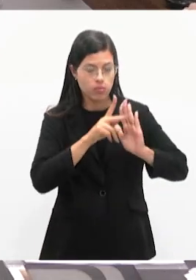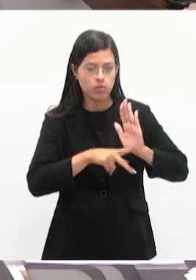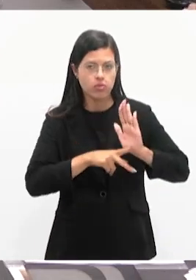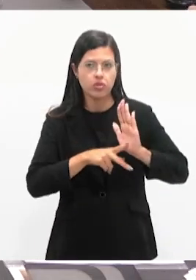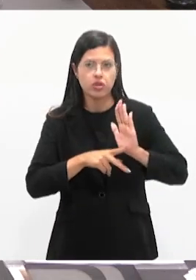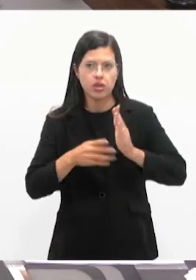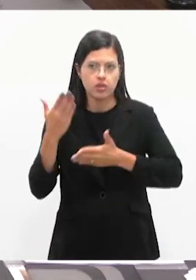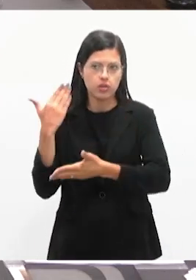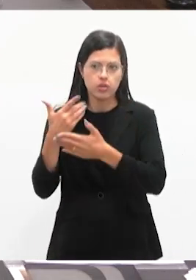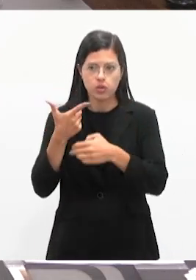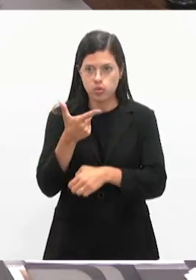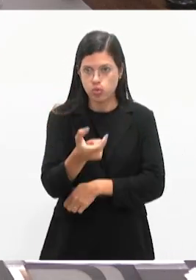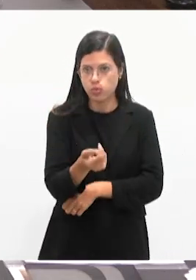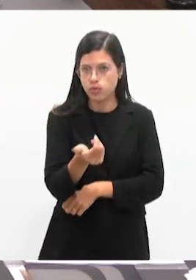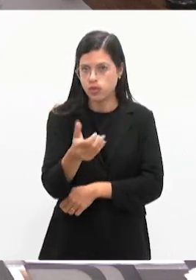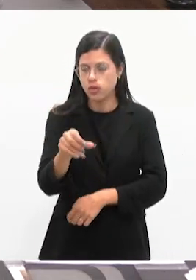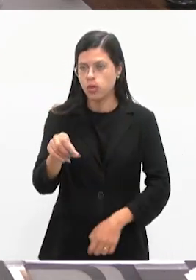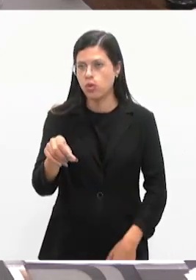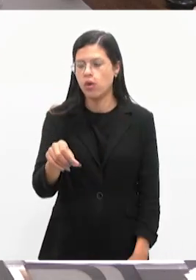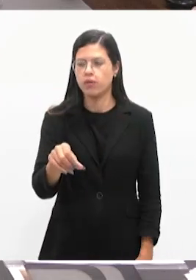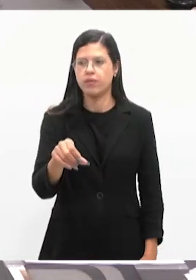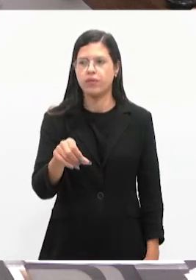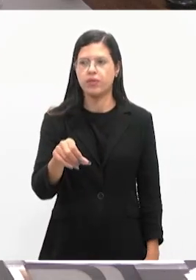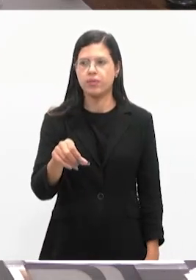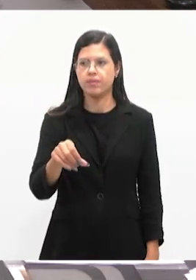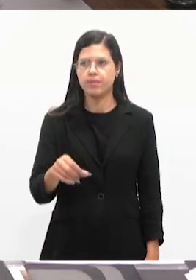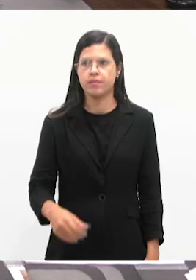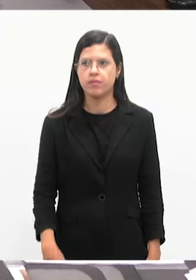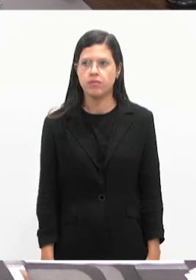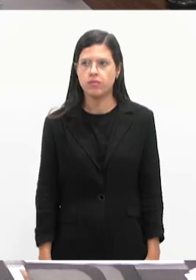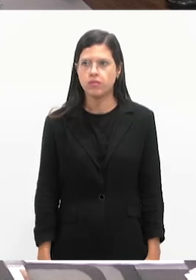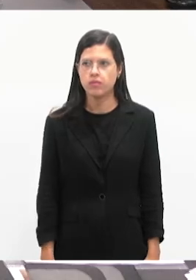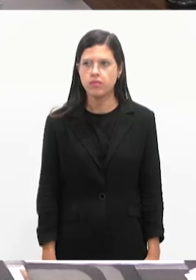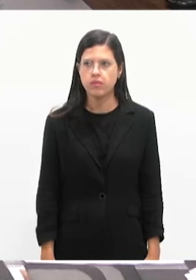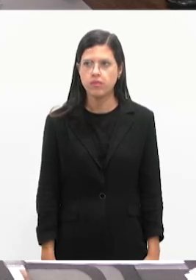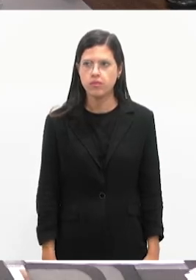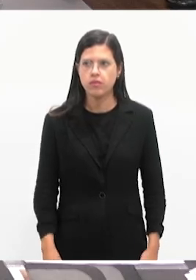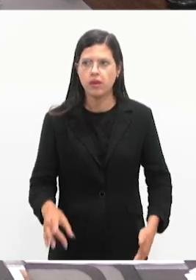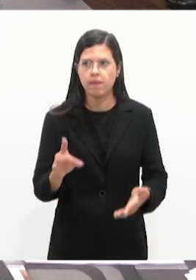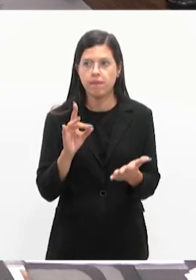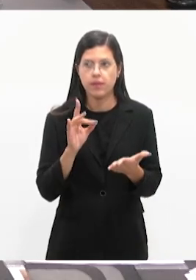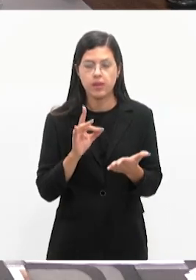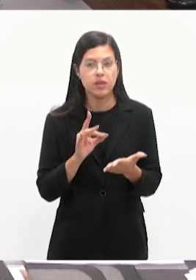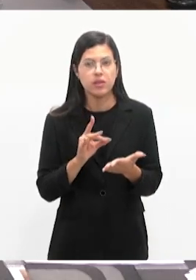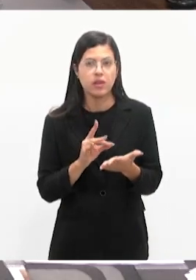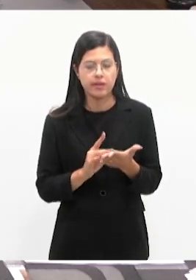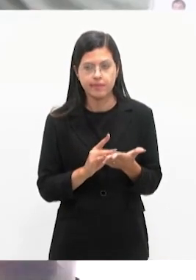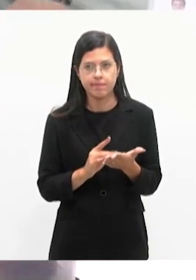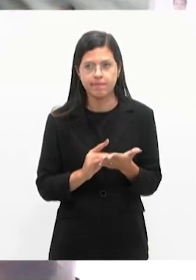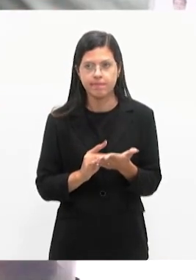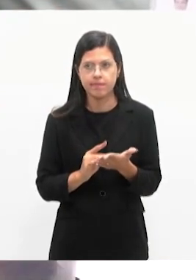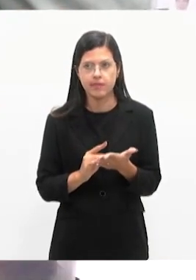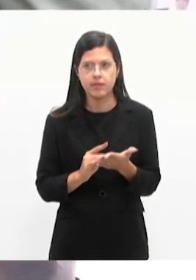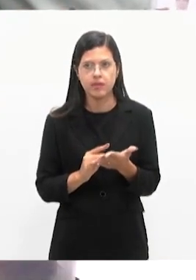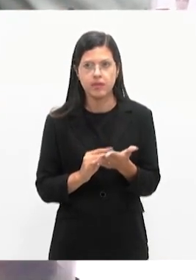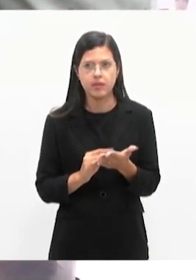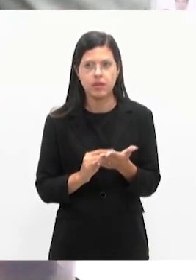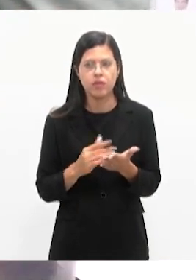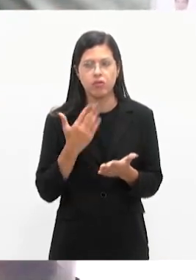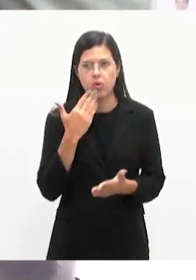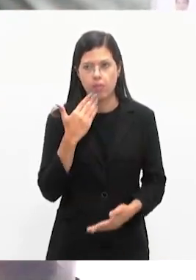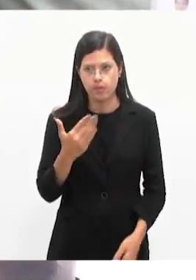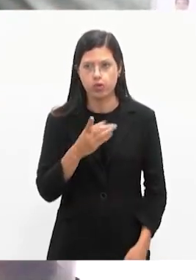de 2019. Na verdade, a gente está trazendo para cá, isso foi na época um pedido até